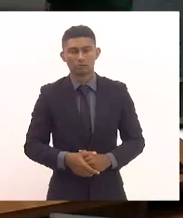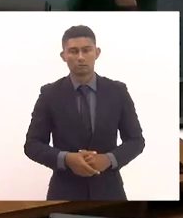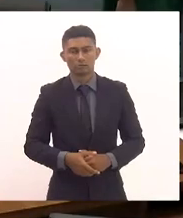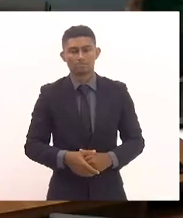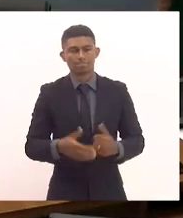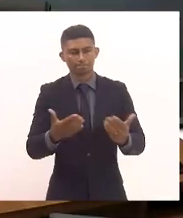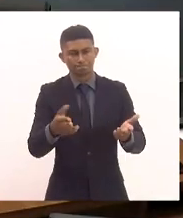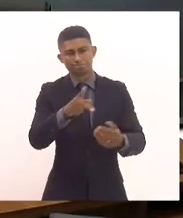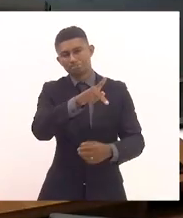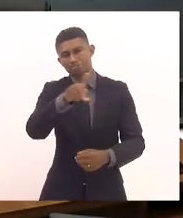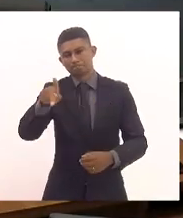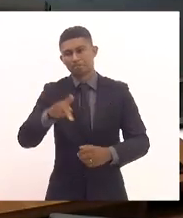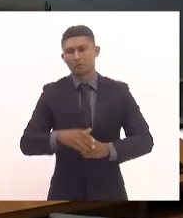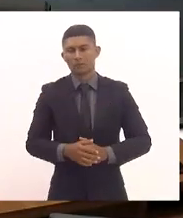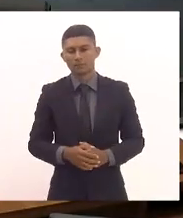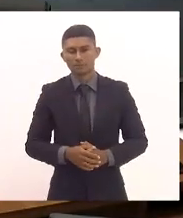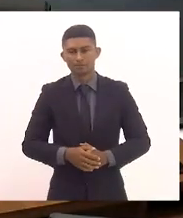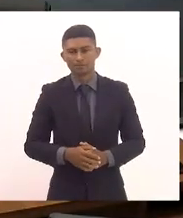Presidente,